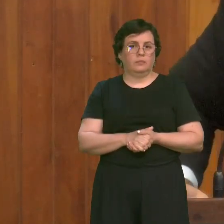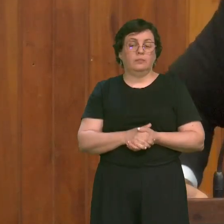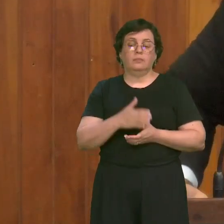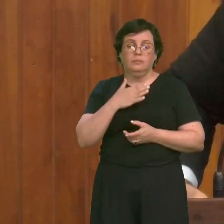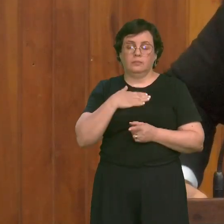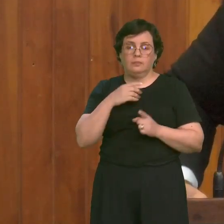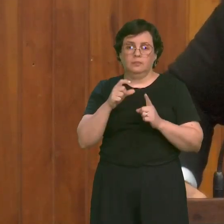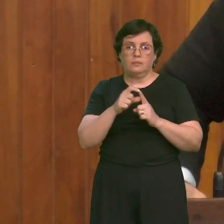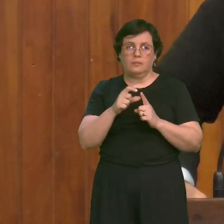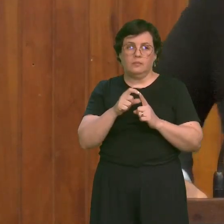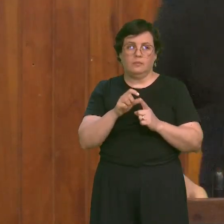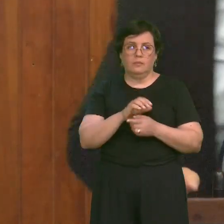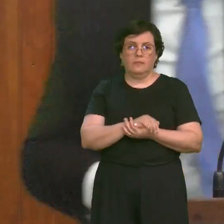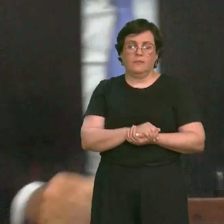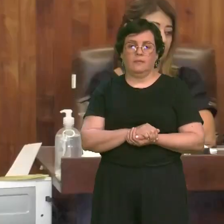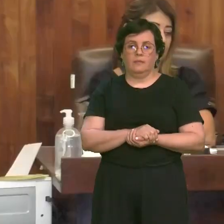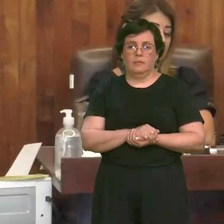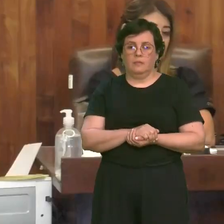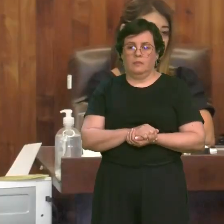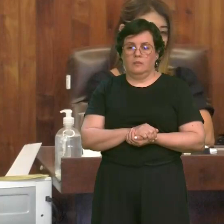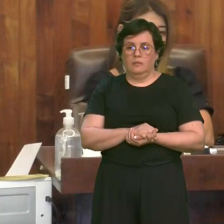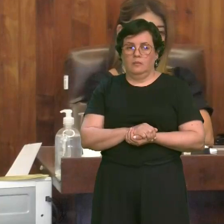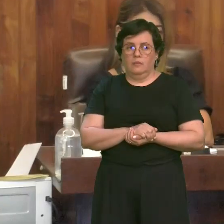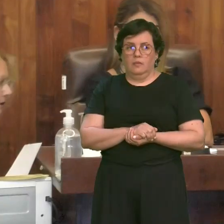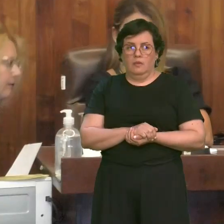Essas eram as minhas considerações